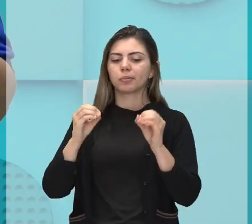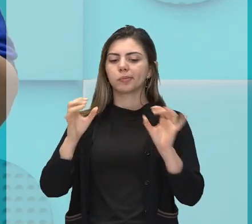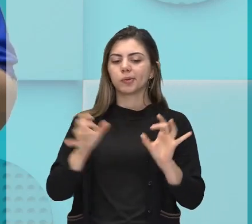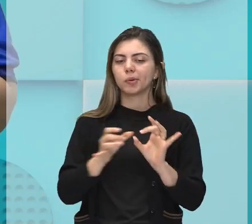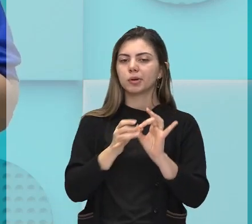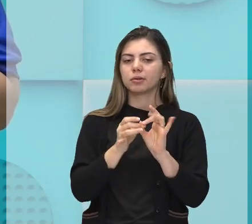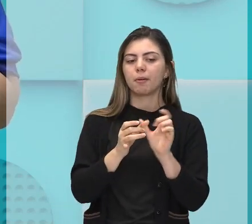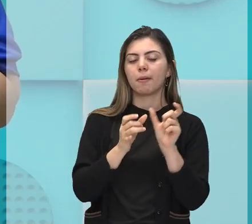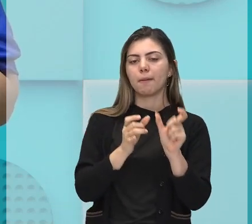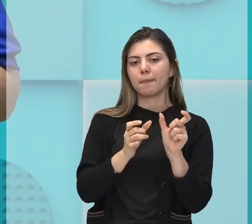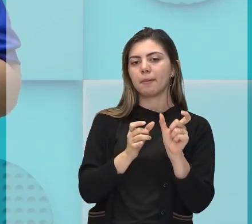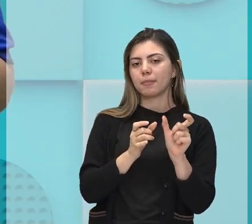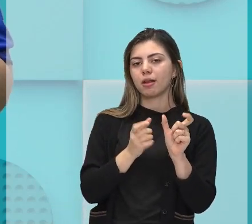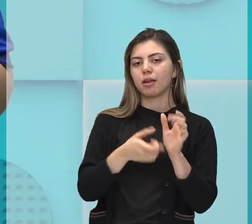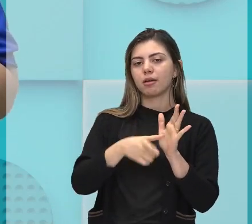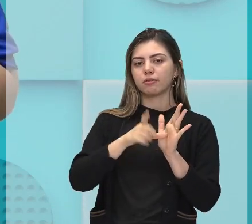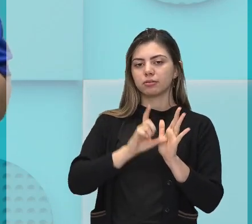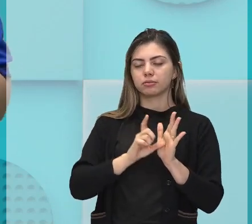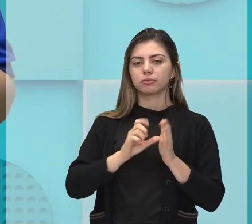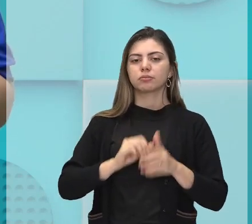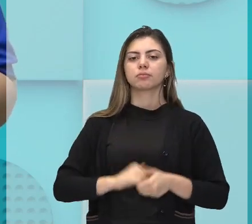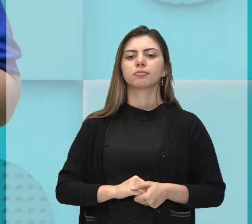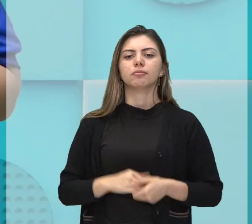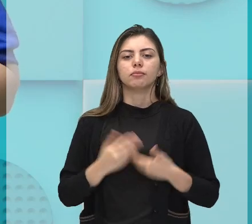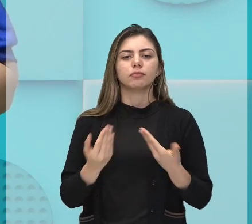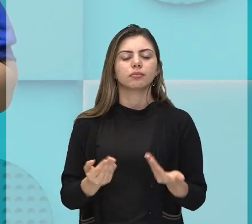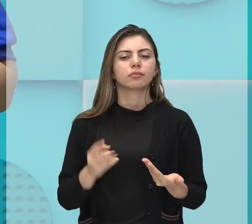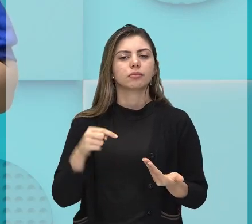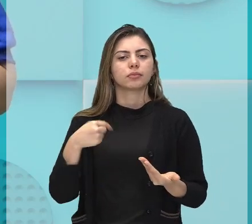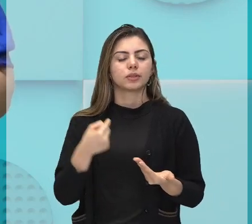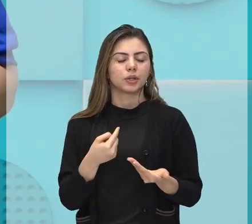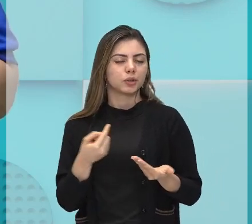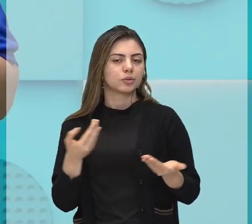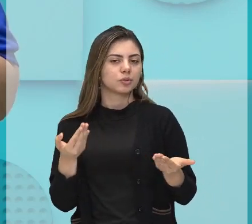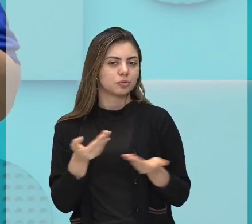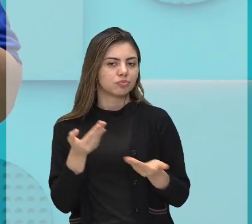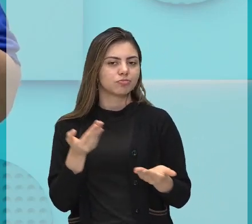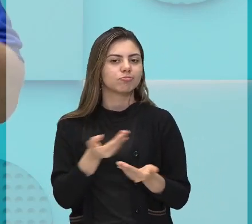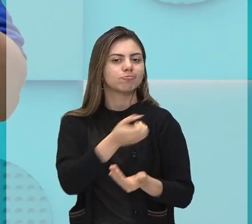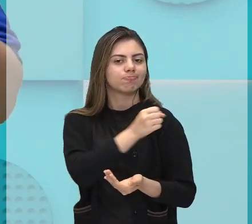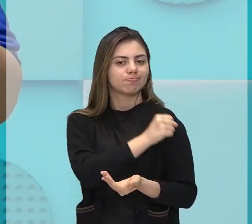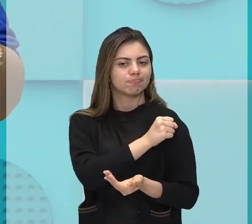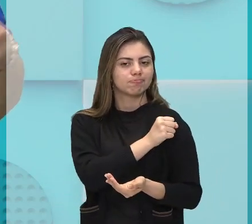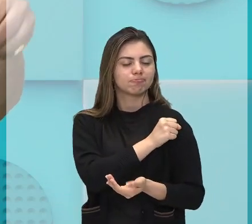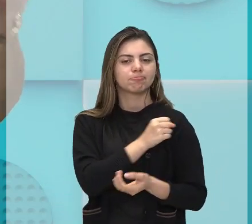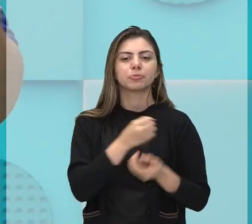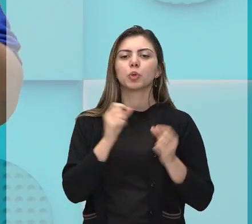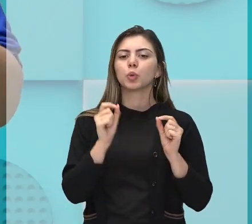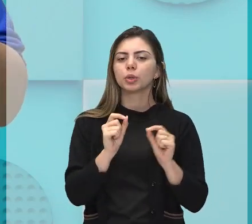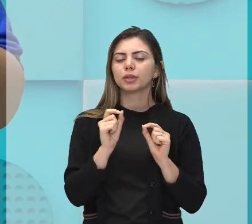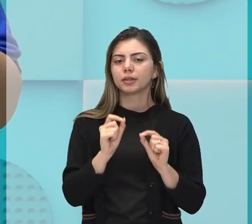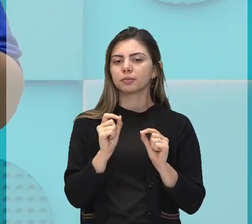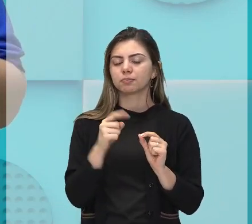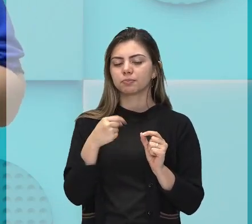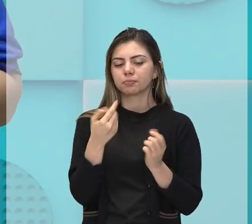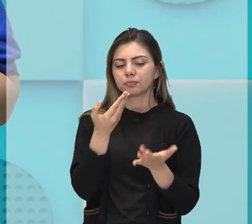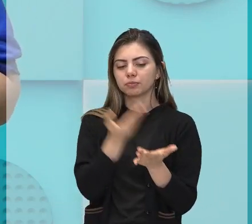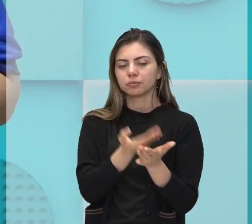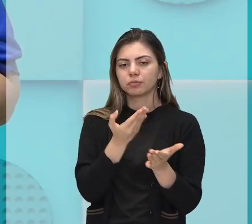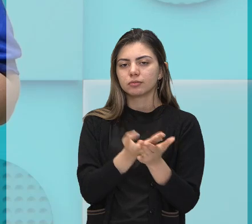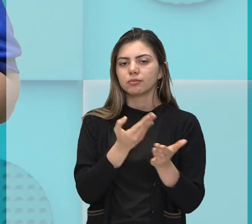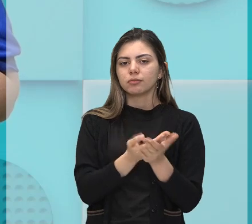antecedente anterior, né? E para que a gente possa, 8º ano, trabalhar toda